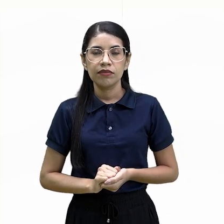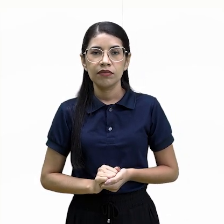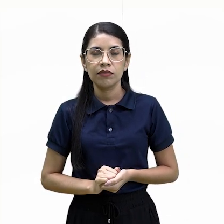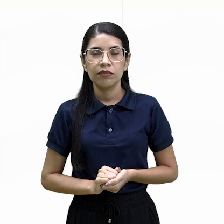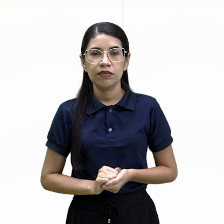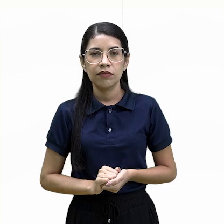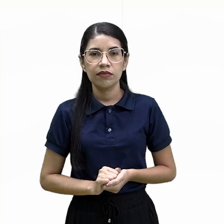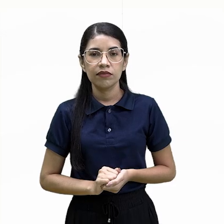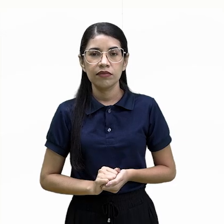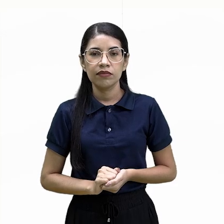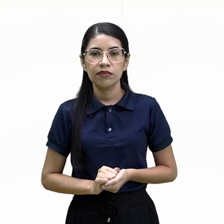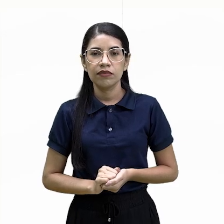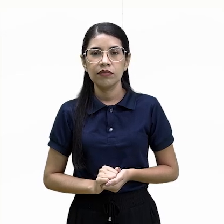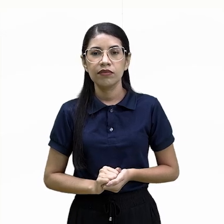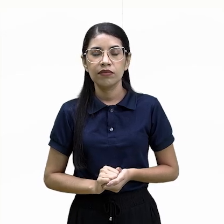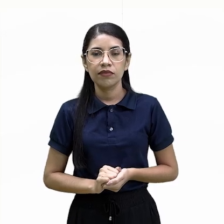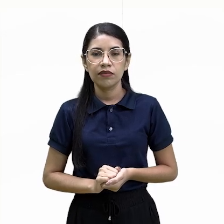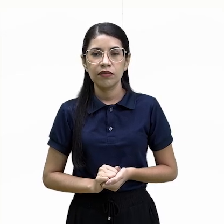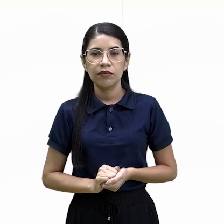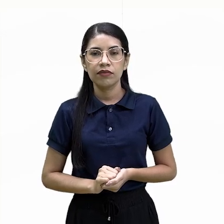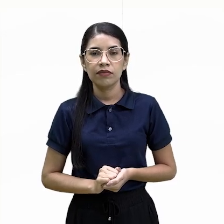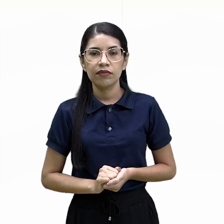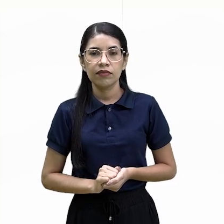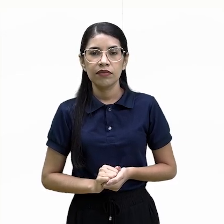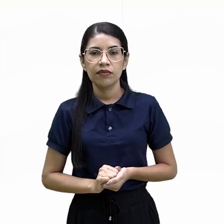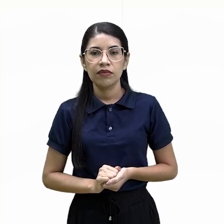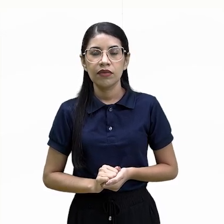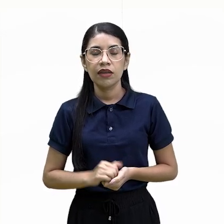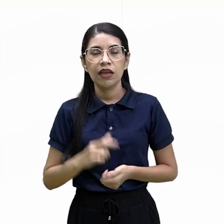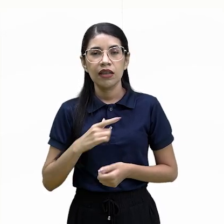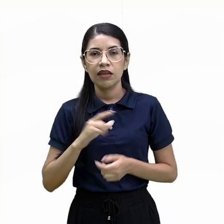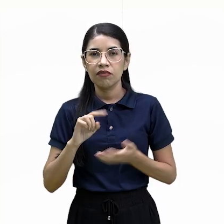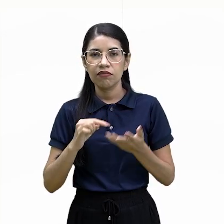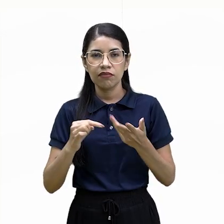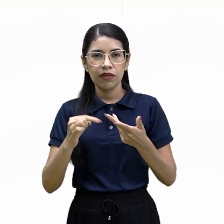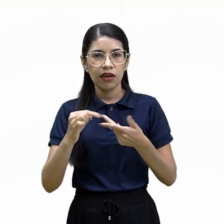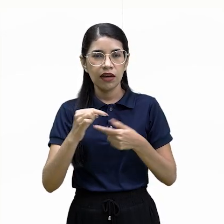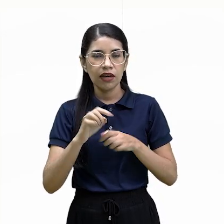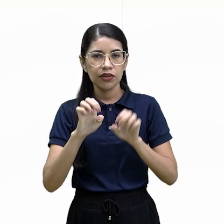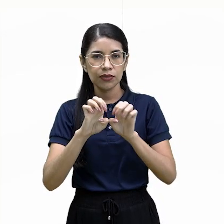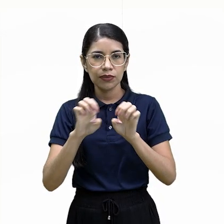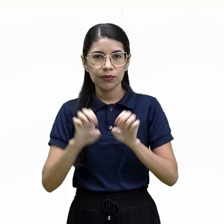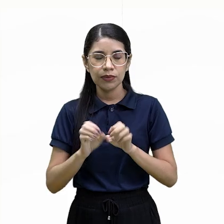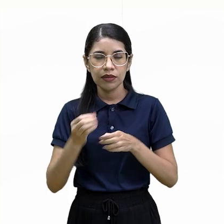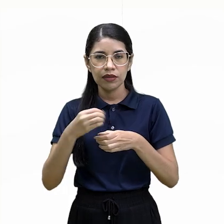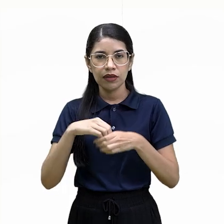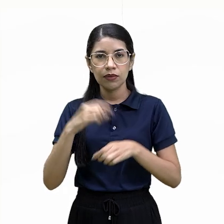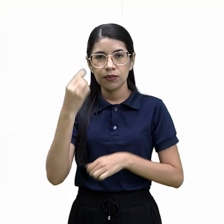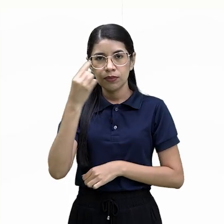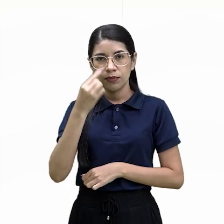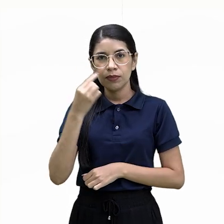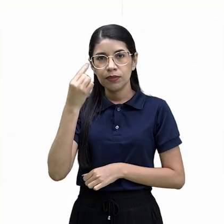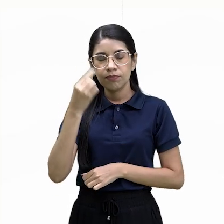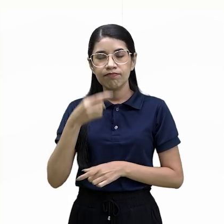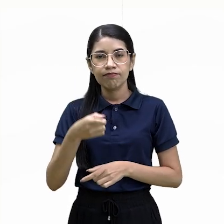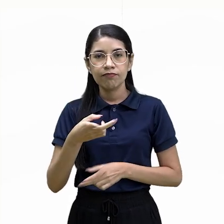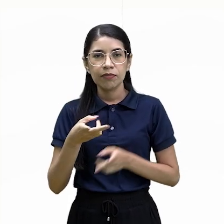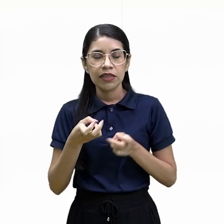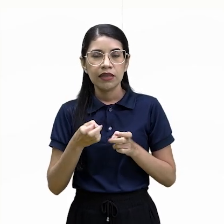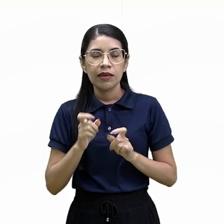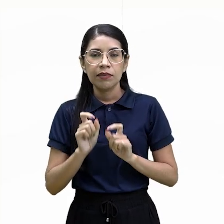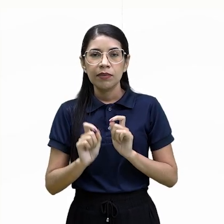córnea. Temos aqui o nervo óptico e o disco óptico. Vejam que nós temos